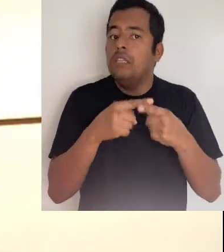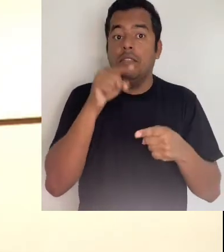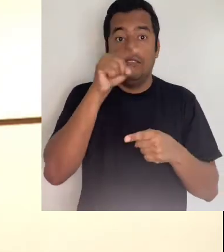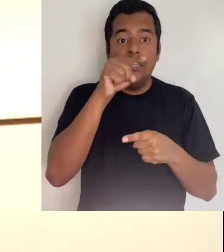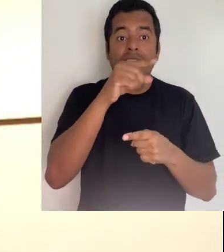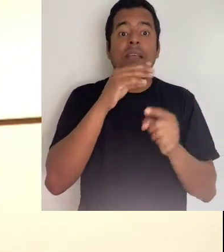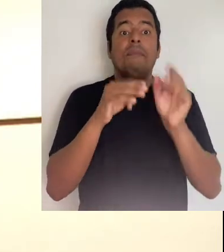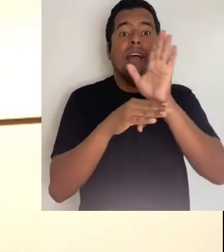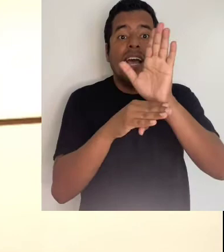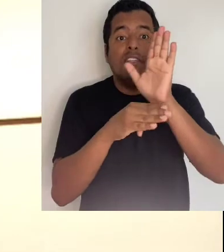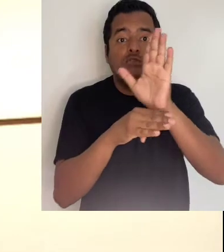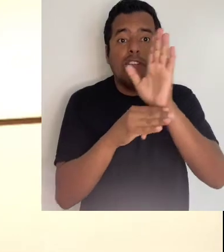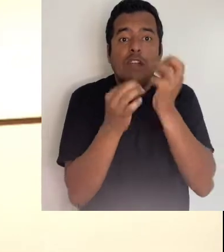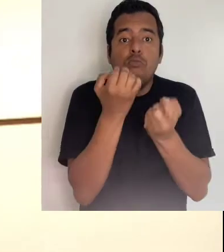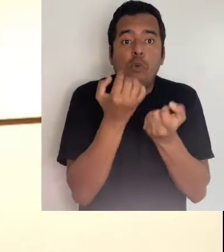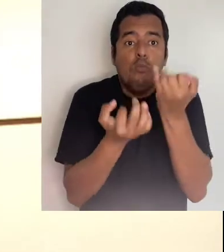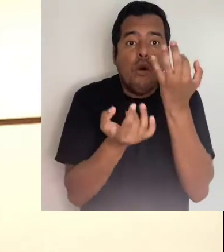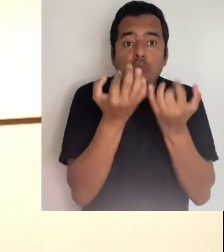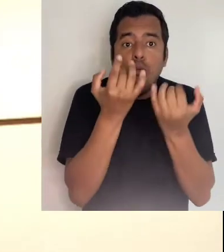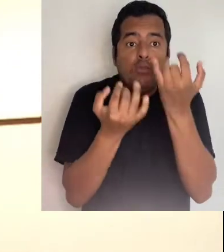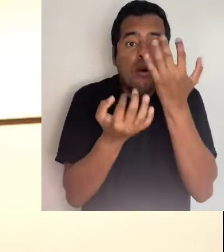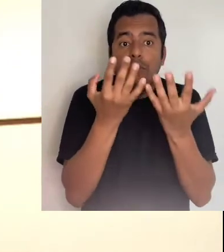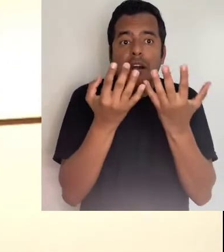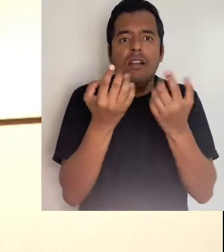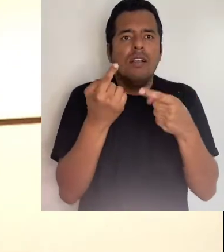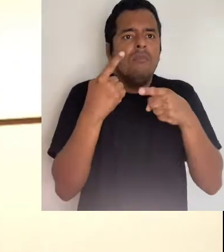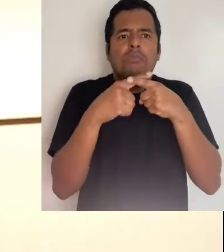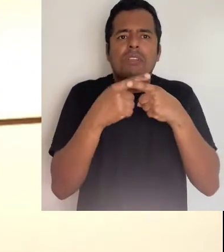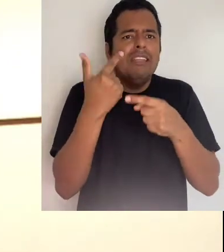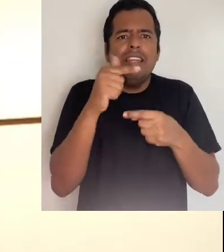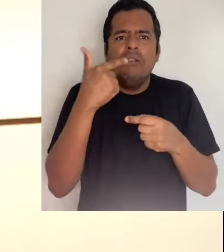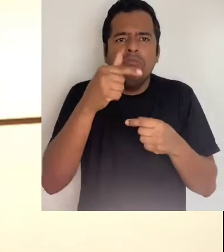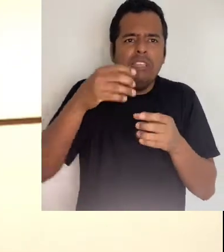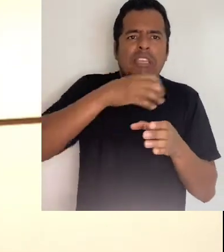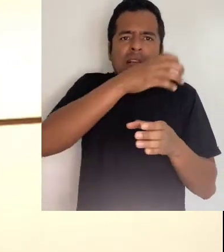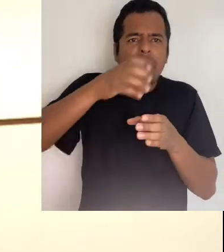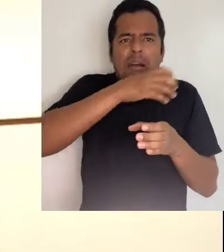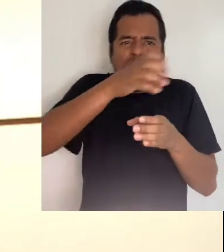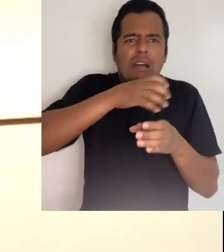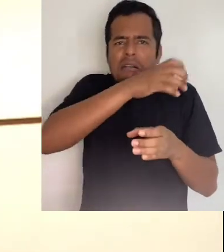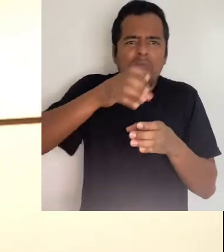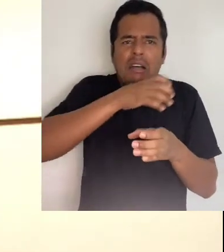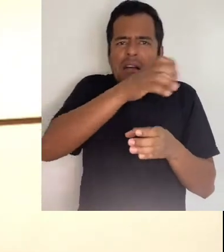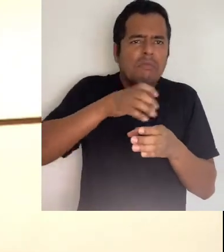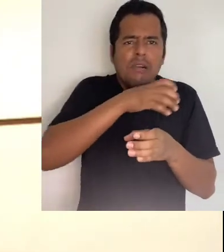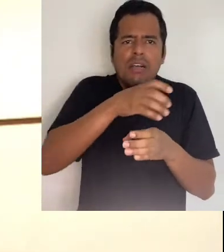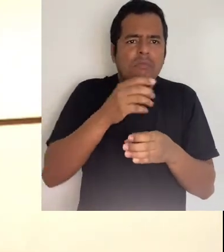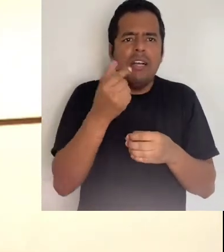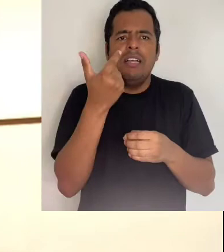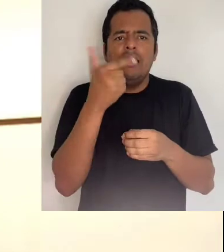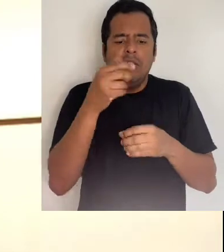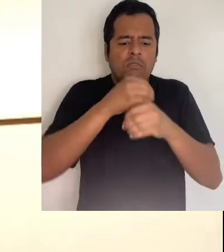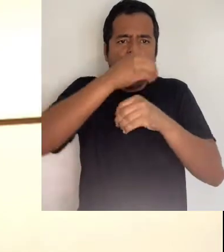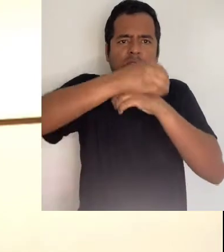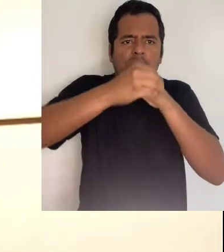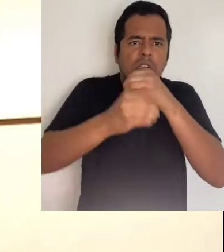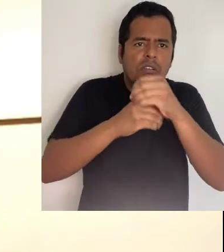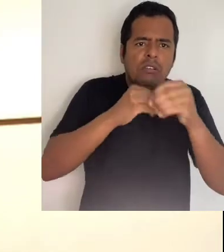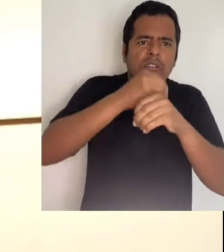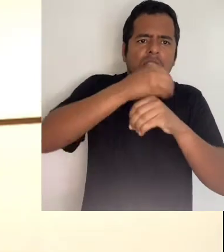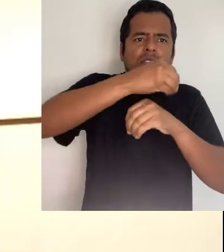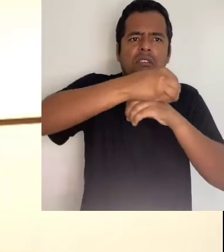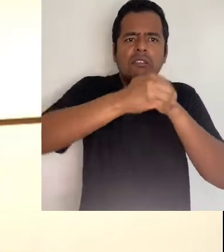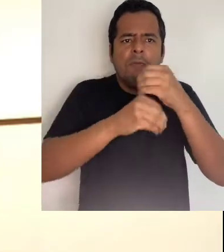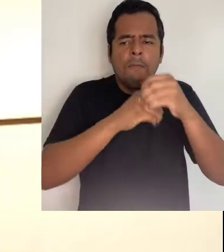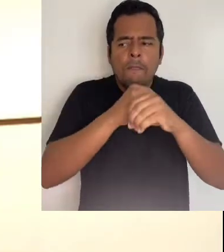pérolas elas são ideais justamente para ajudar no processo de ebulição. Quando eu não tenho uma forma de estar agitando esse material para que possa